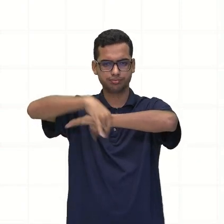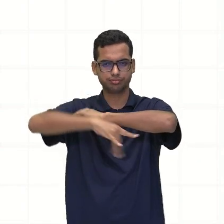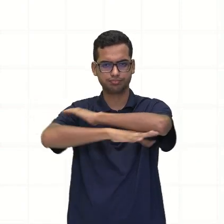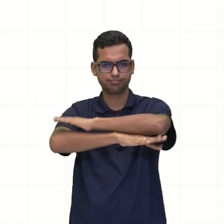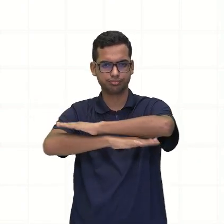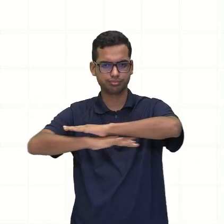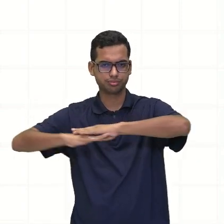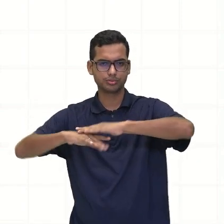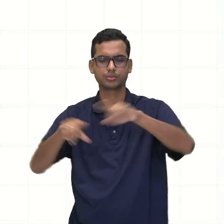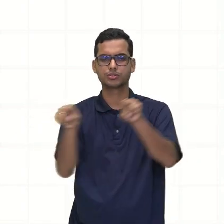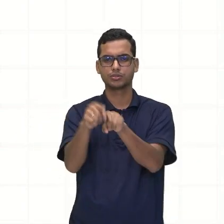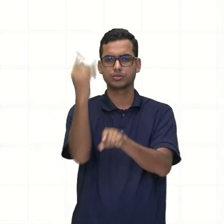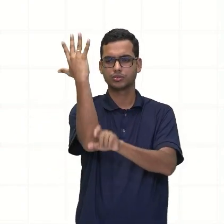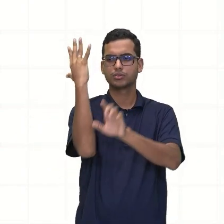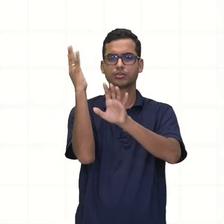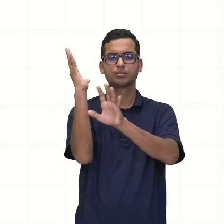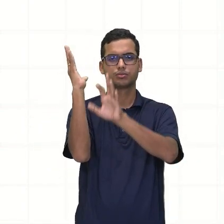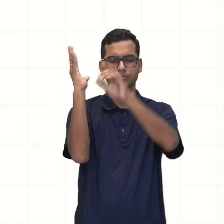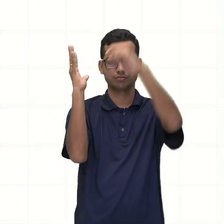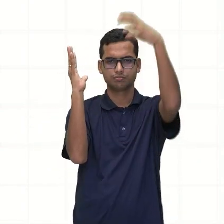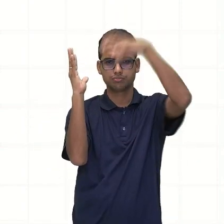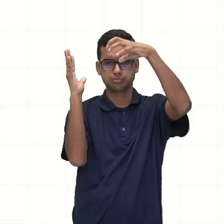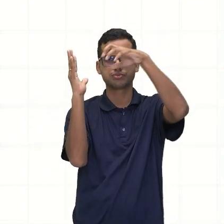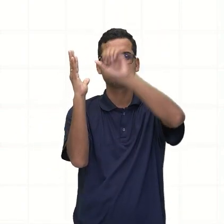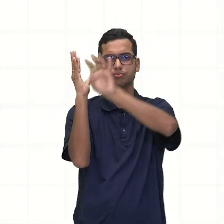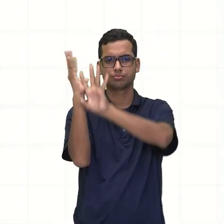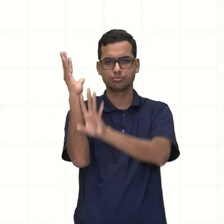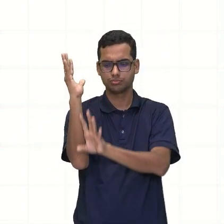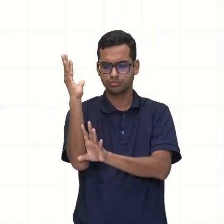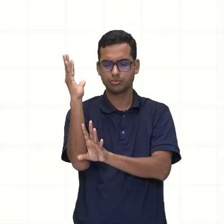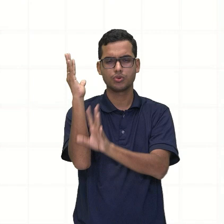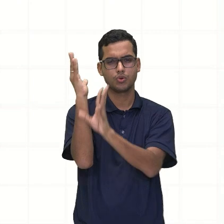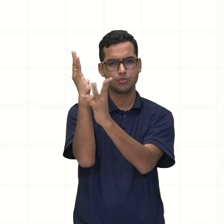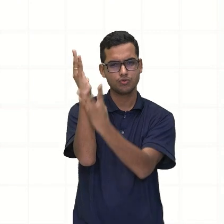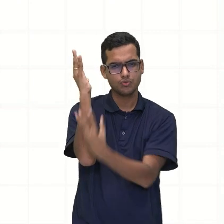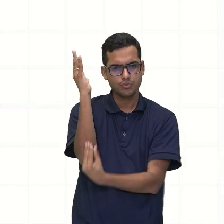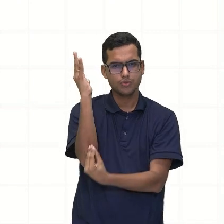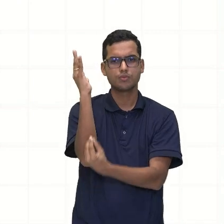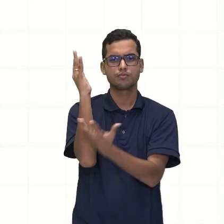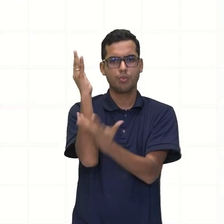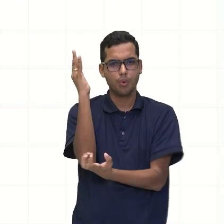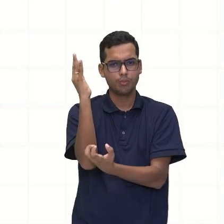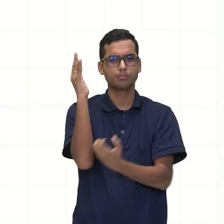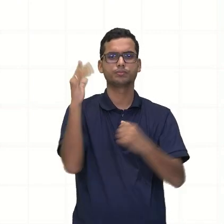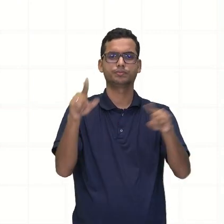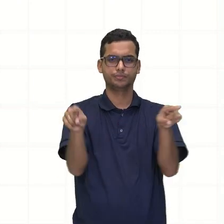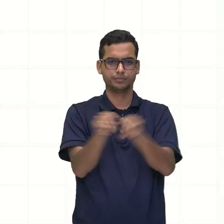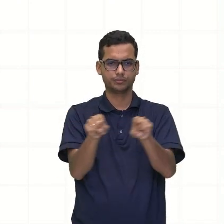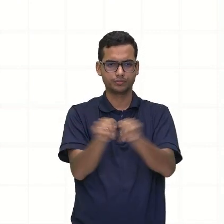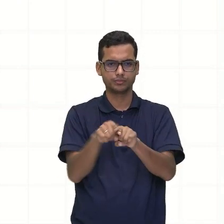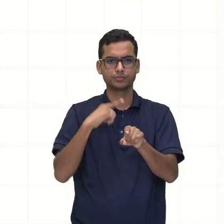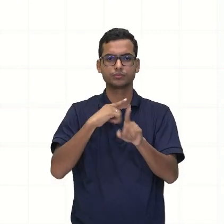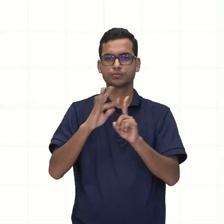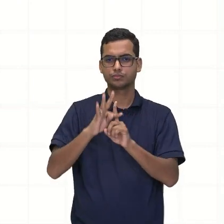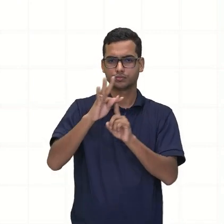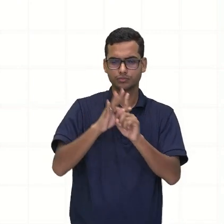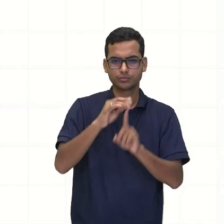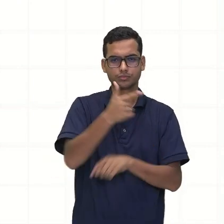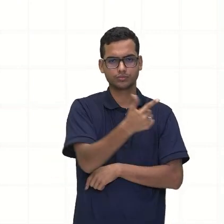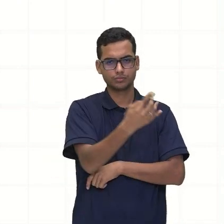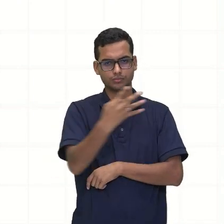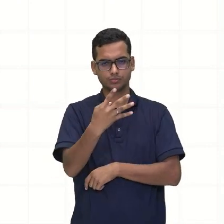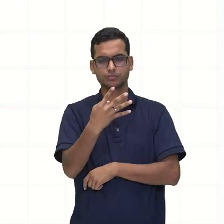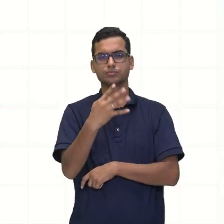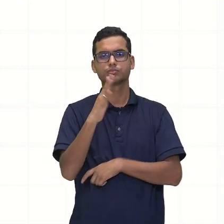longo do ano. Mas a média da temperatura nós temos aqui entre 24 e 28 graus Celsius, tá